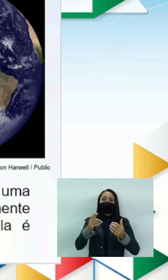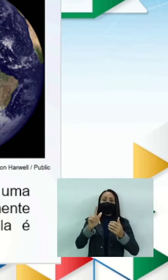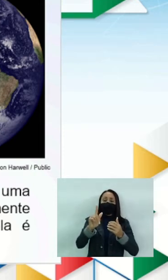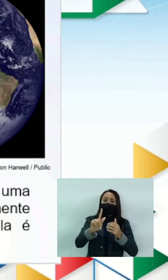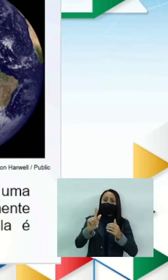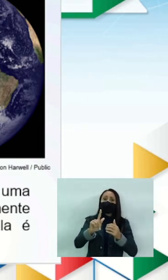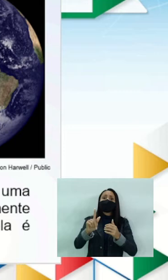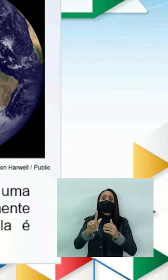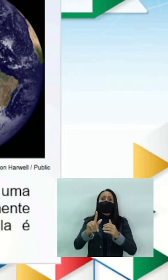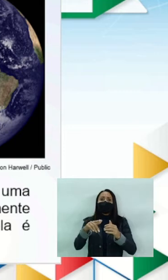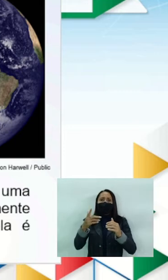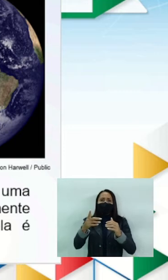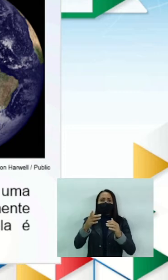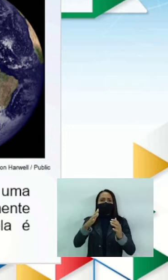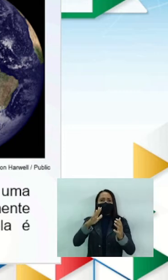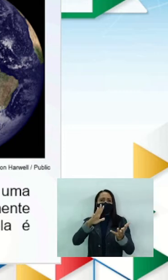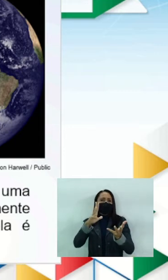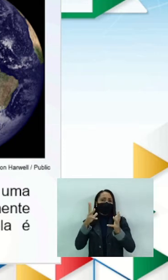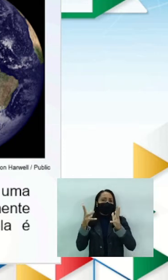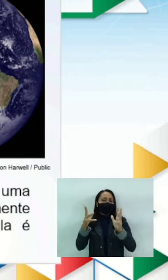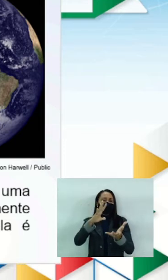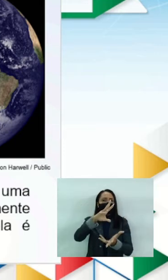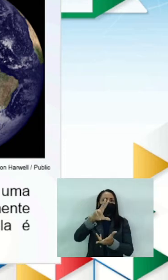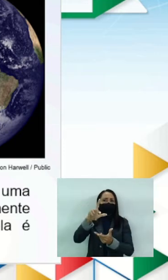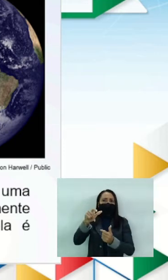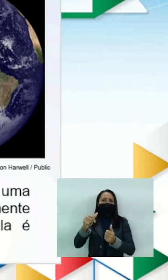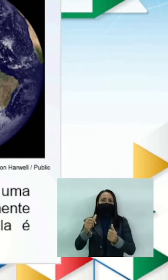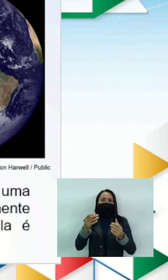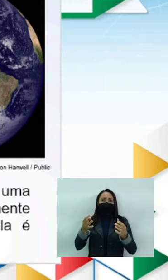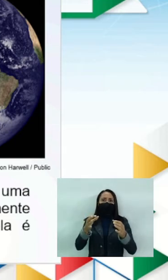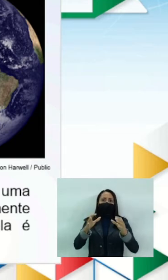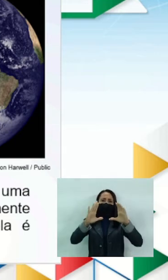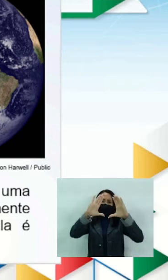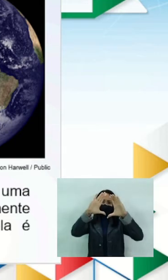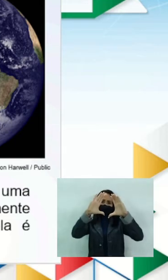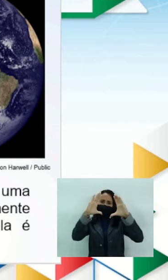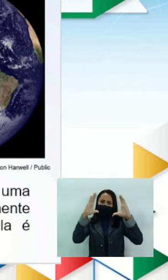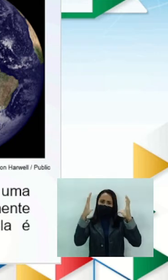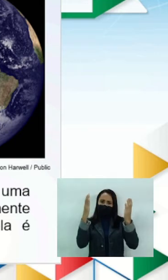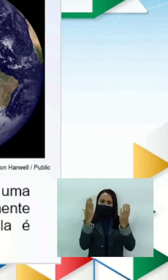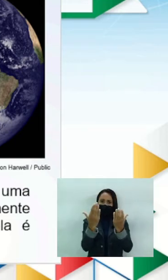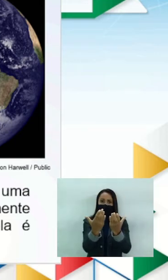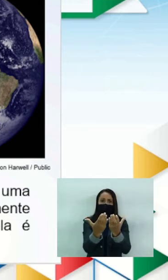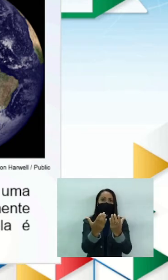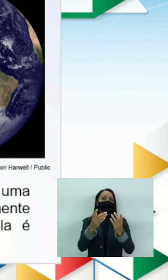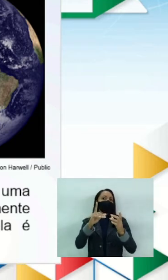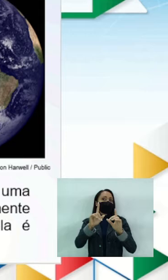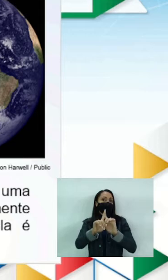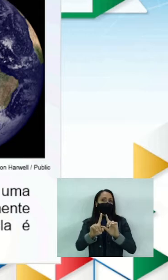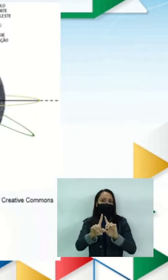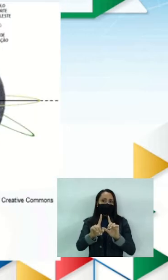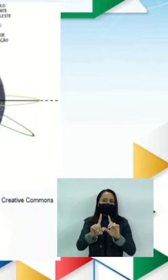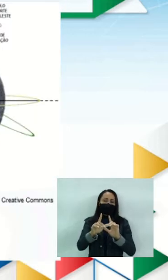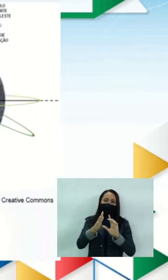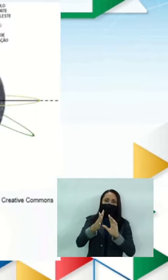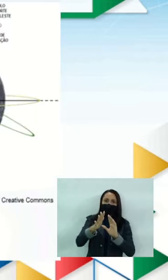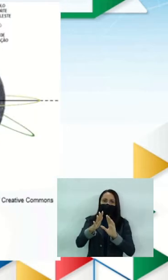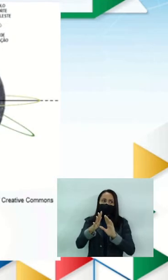certo? Ela é uma forma geóide, ela não é totalmente cilíndrica, não é totalmente redonda, tá certo? Vamos lá.